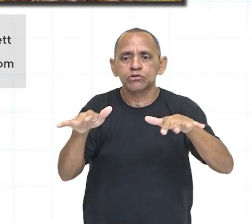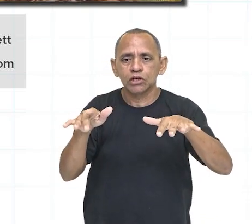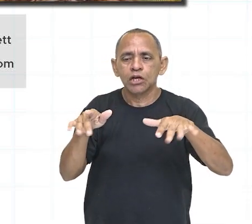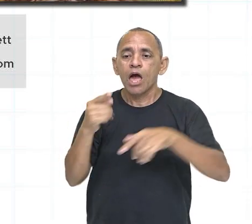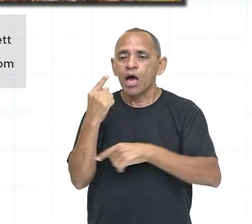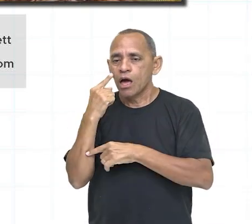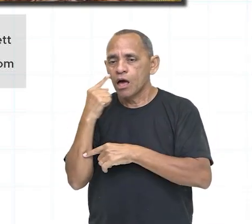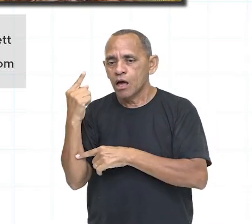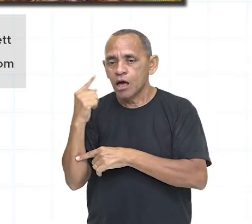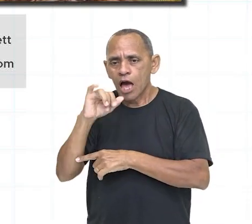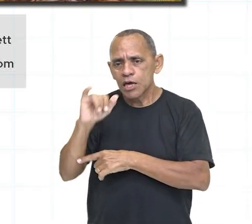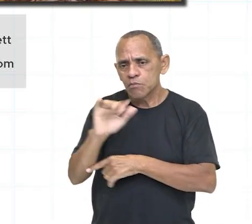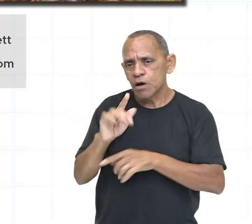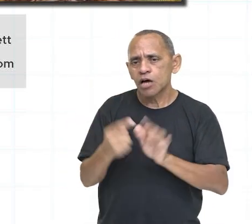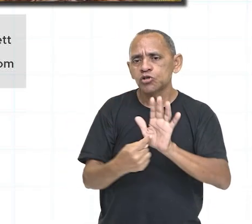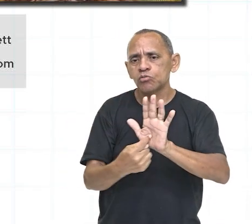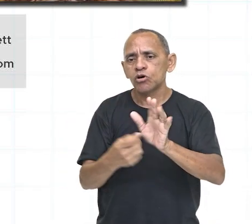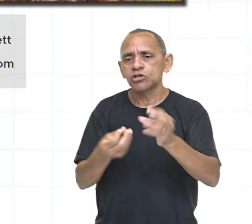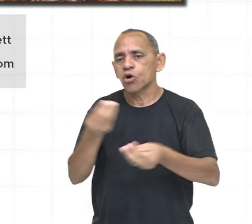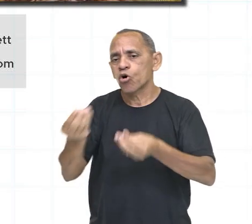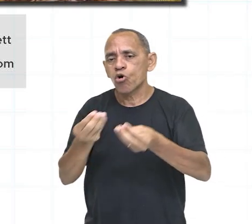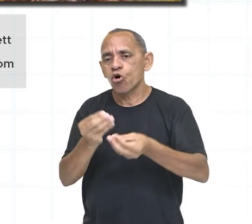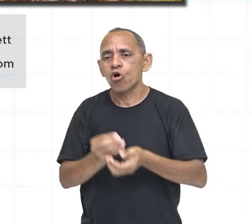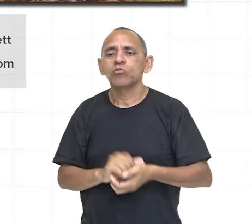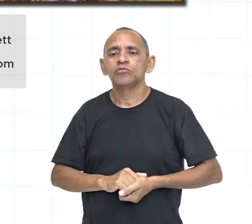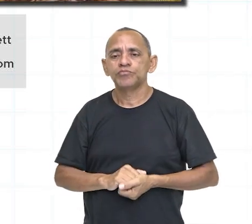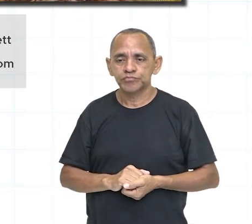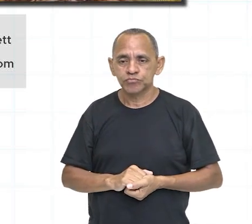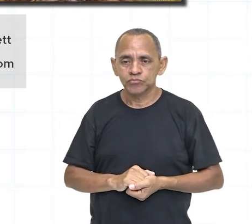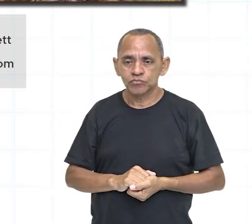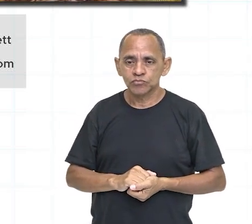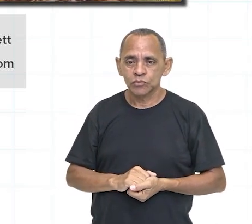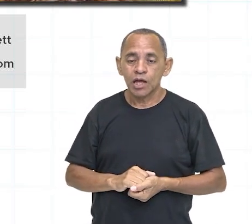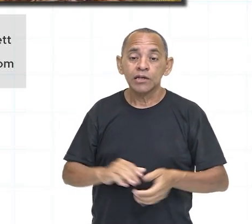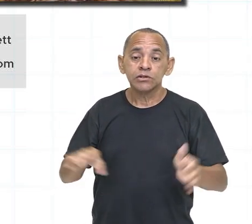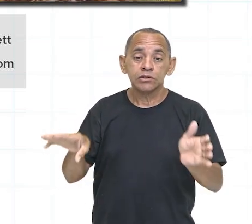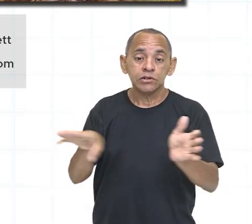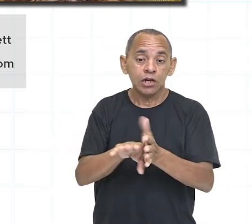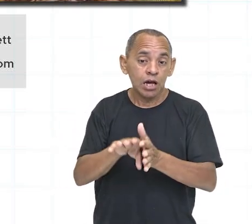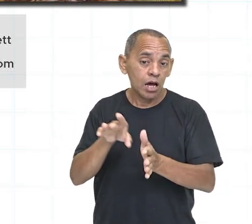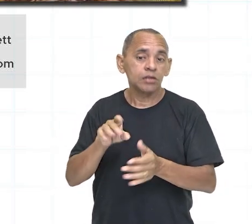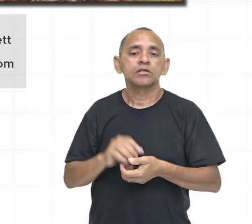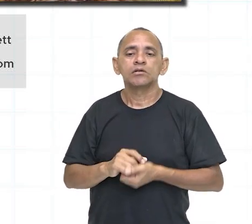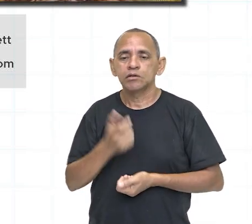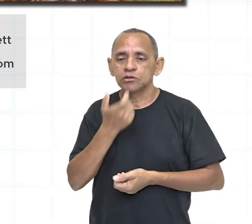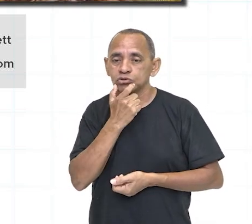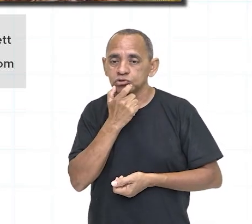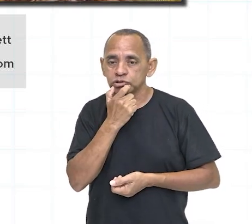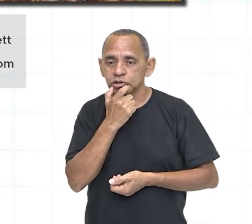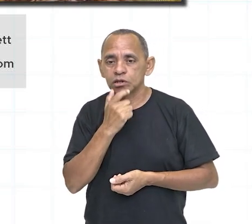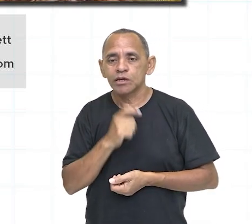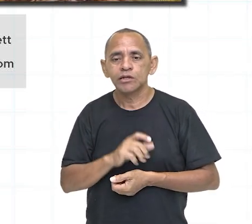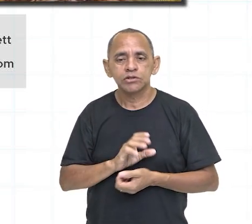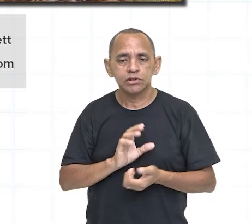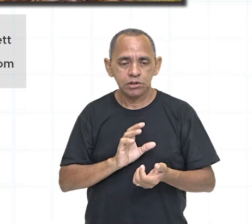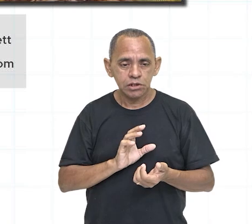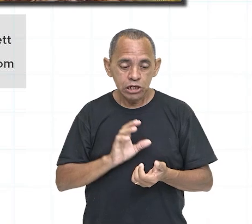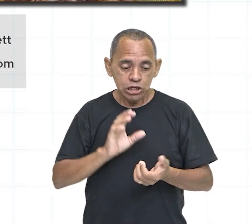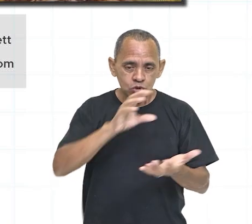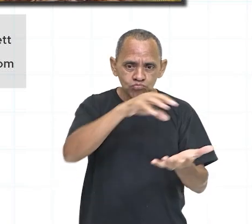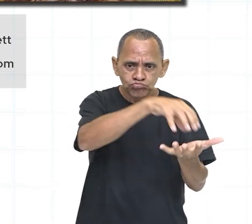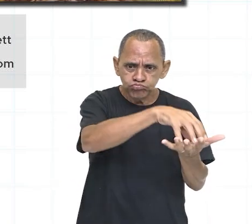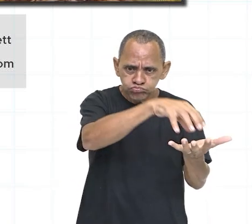né, o início da chegada, né, dos ingleses lá nessas colônias. Vocês